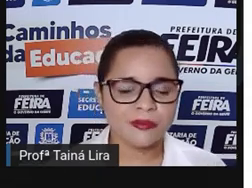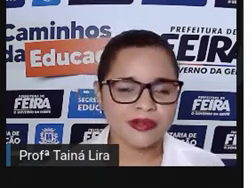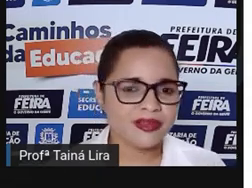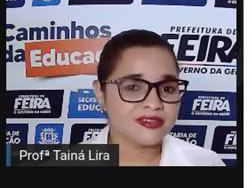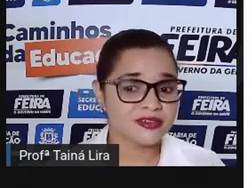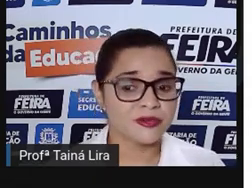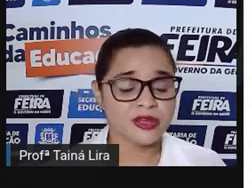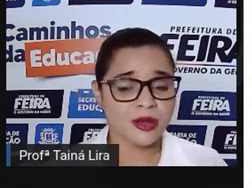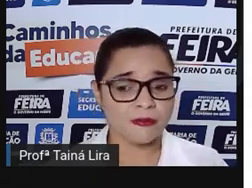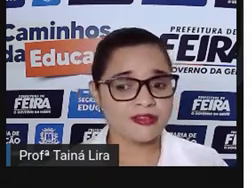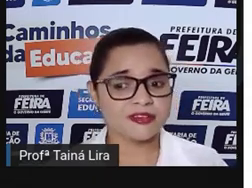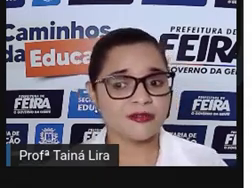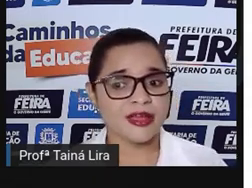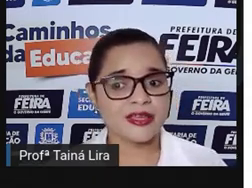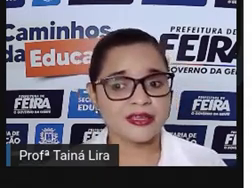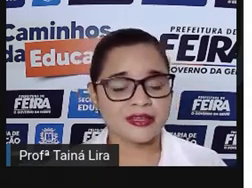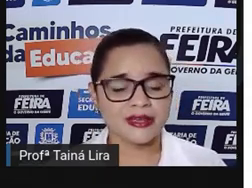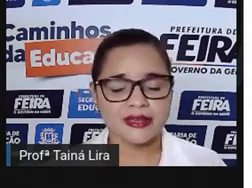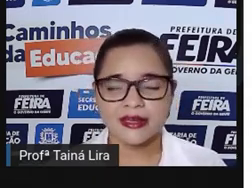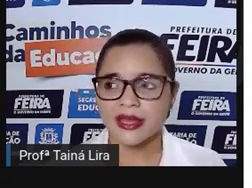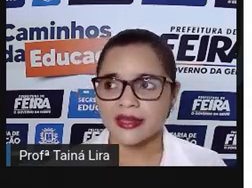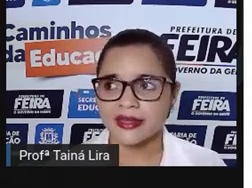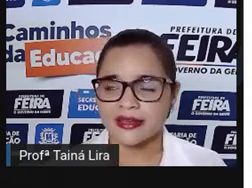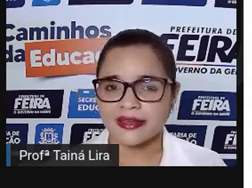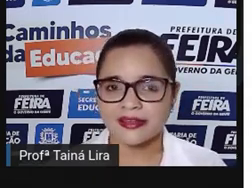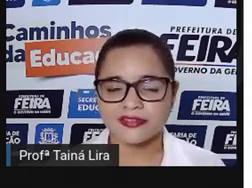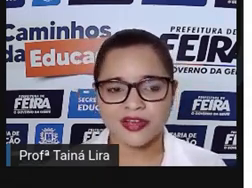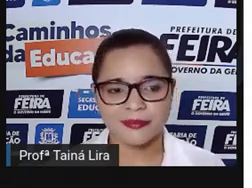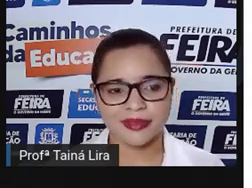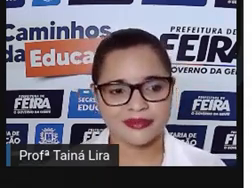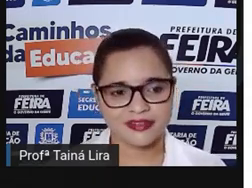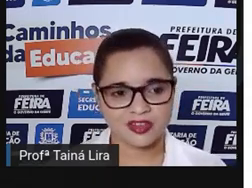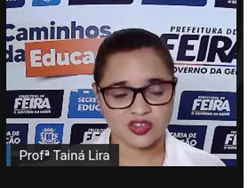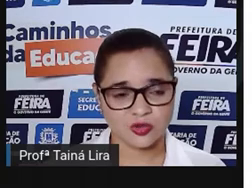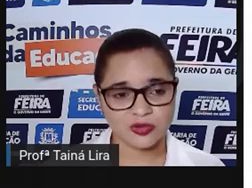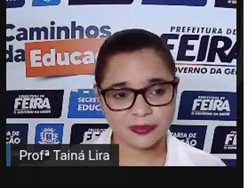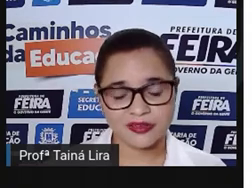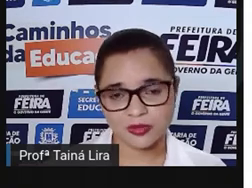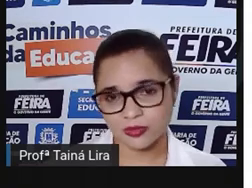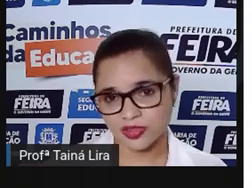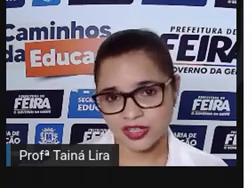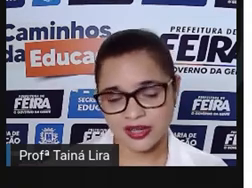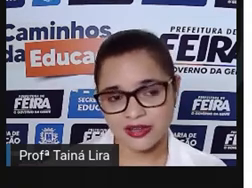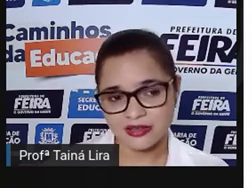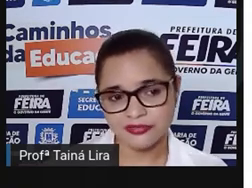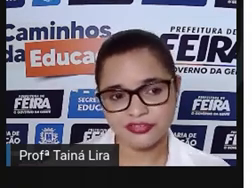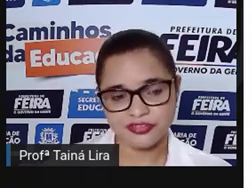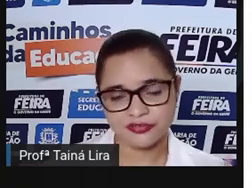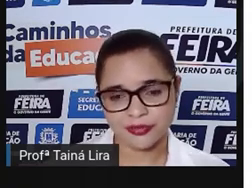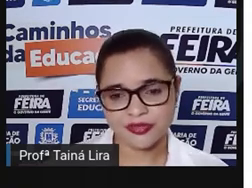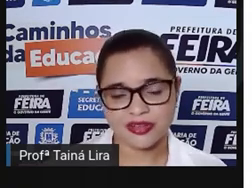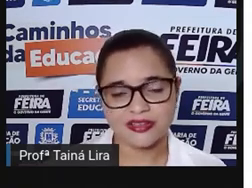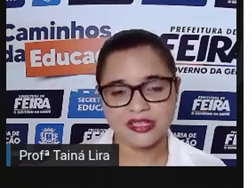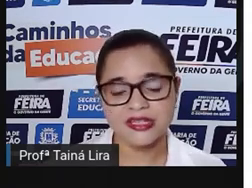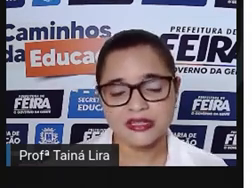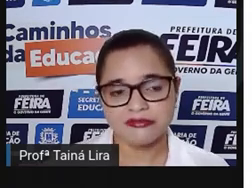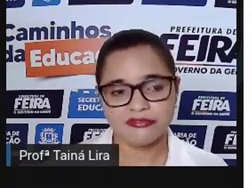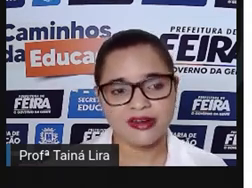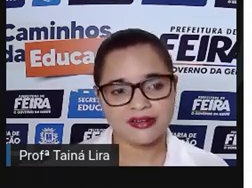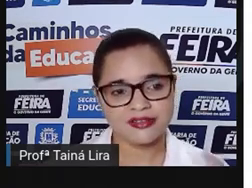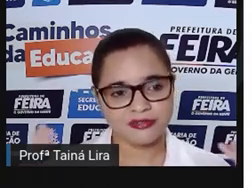tipos de comunicação? Quais são aí, né, as ferramentas que a gente usa para se comunicar? Enfim, vimos